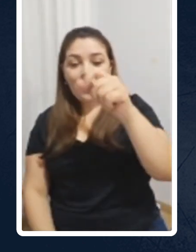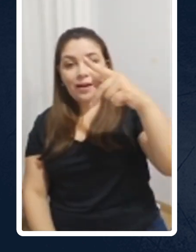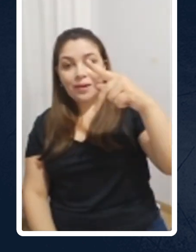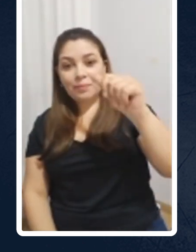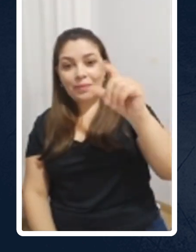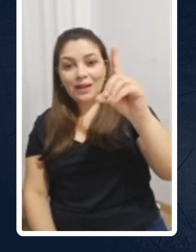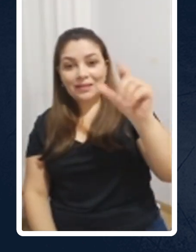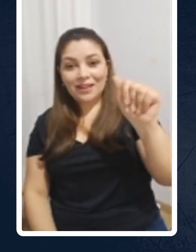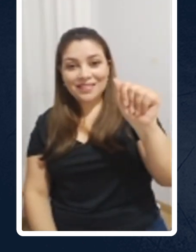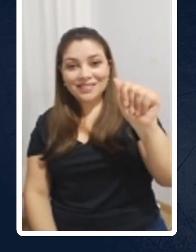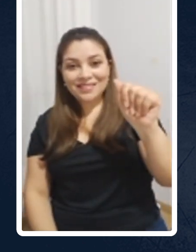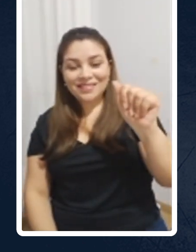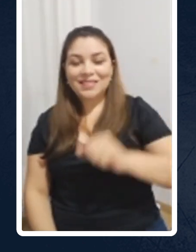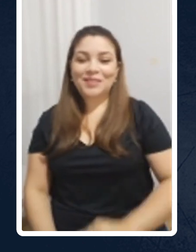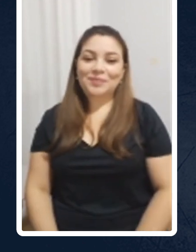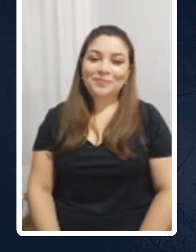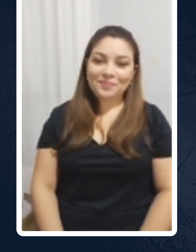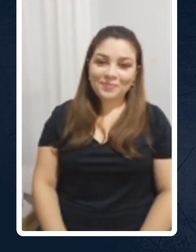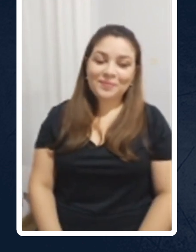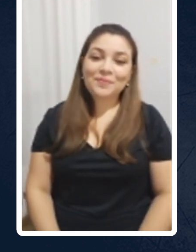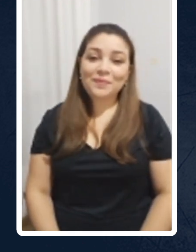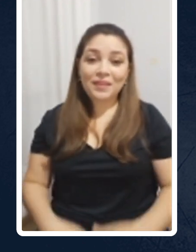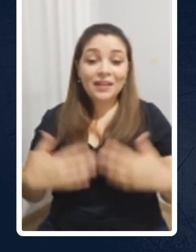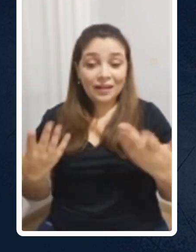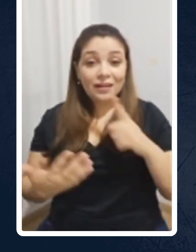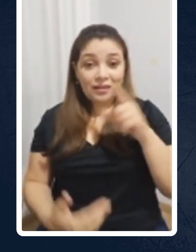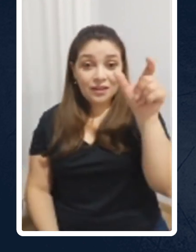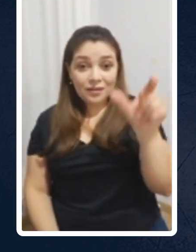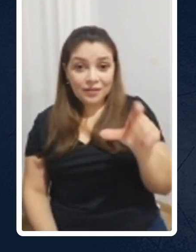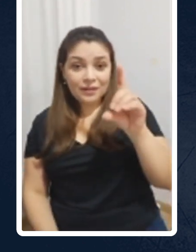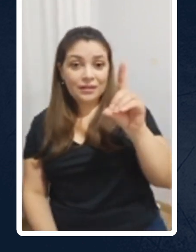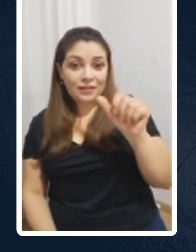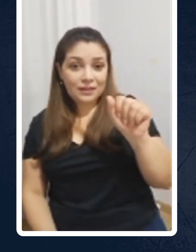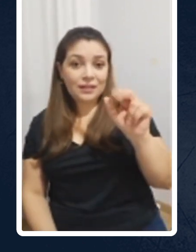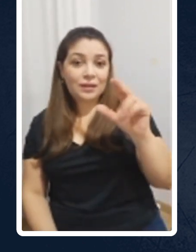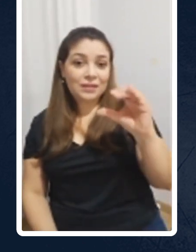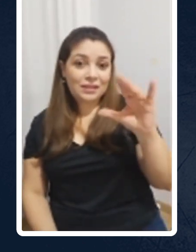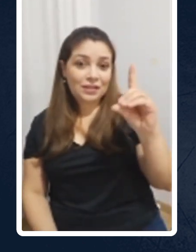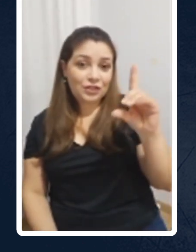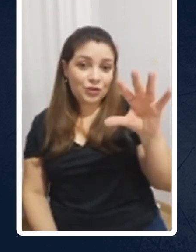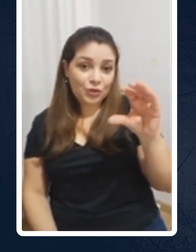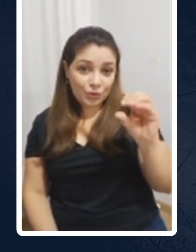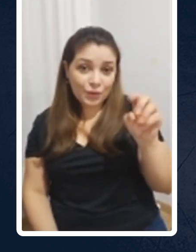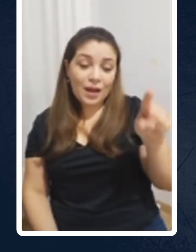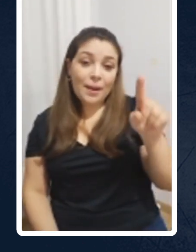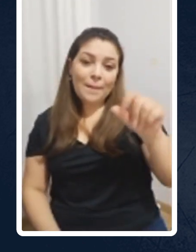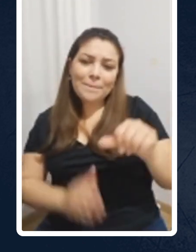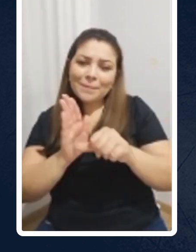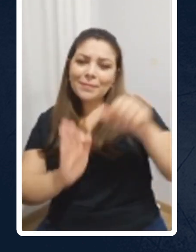Dalcídio foi o primeiro presidente, fez muito bonito. Eu sou fã dele, né? Eu já disse de largada para não